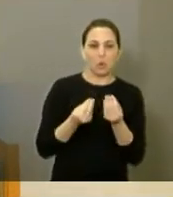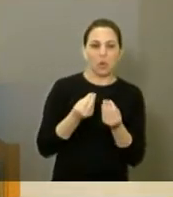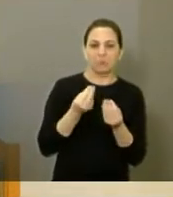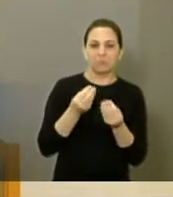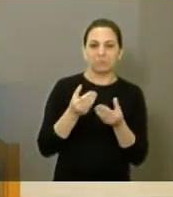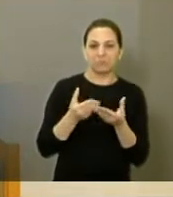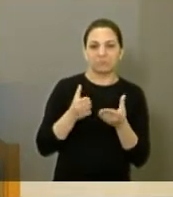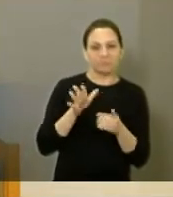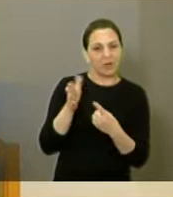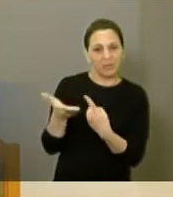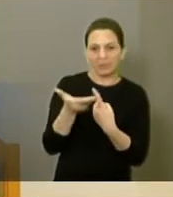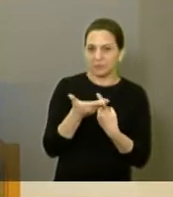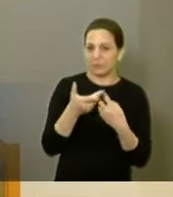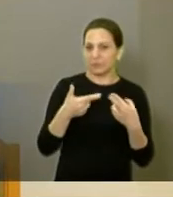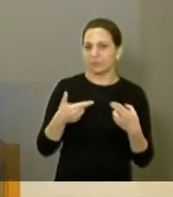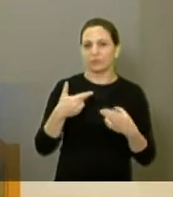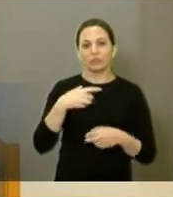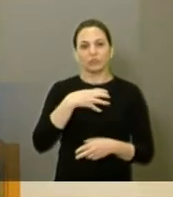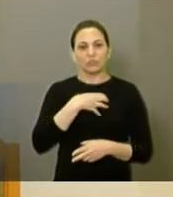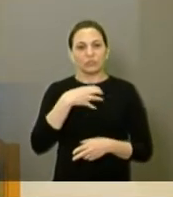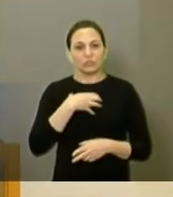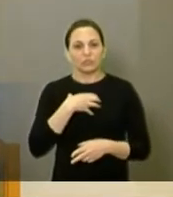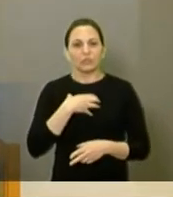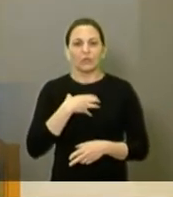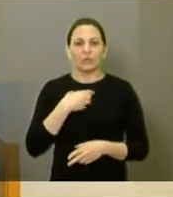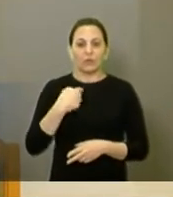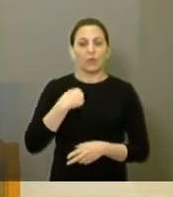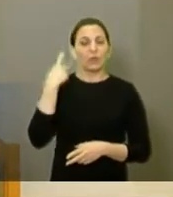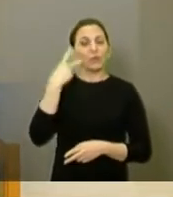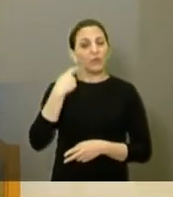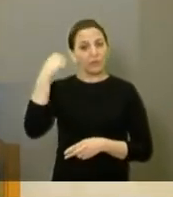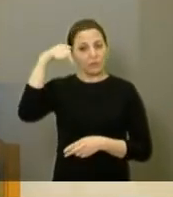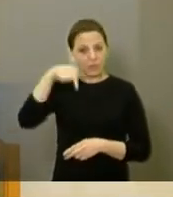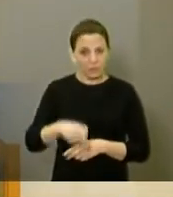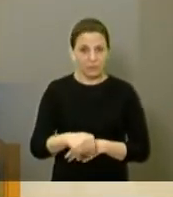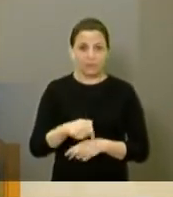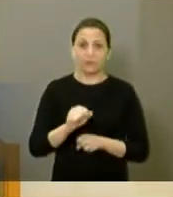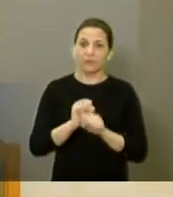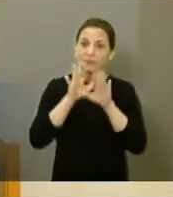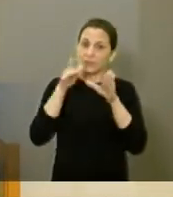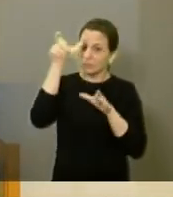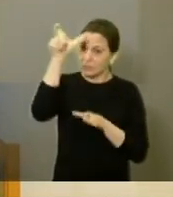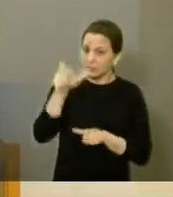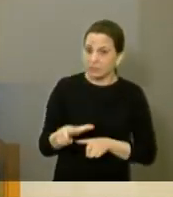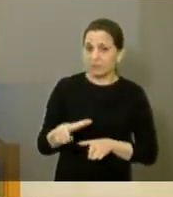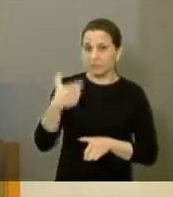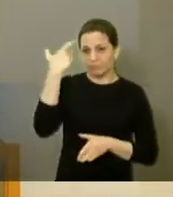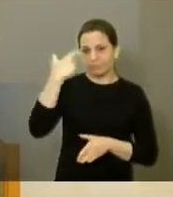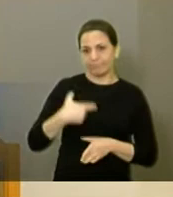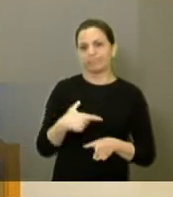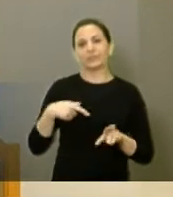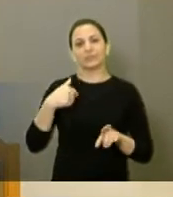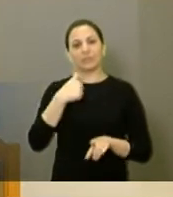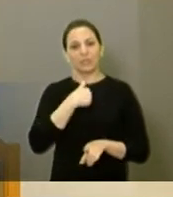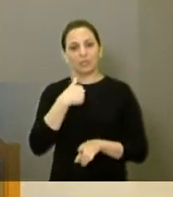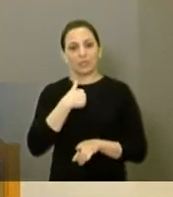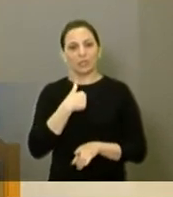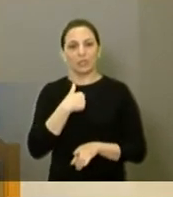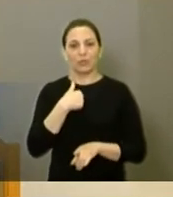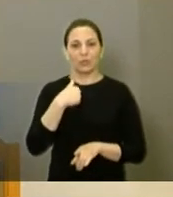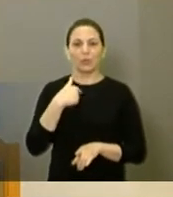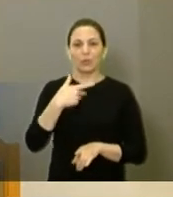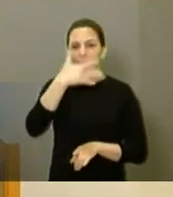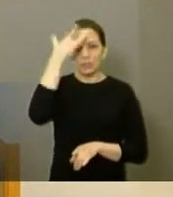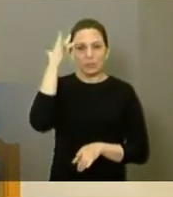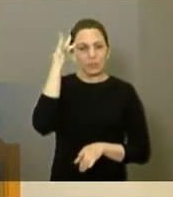mas ainda na condição de autoridade como vereadora claro que como cidadão mas também aqui na condição de quem